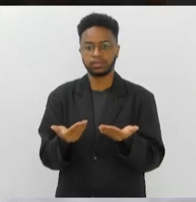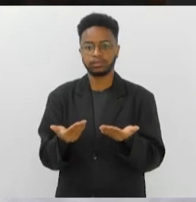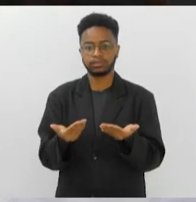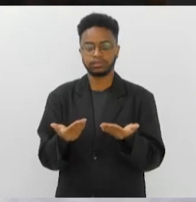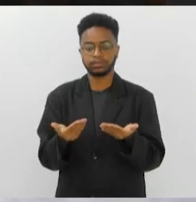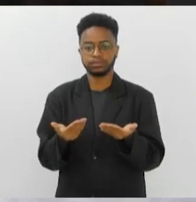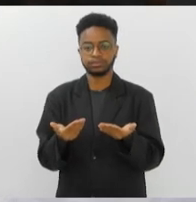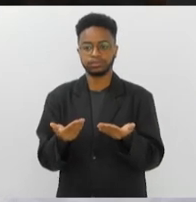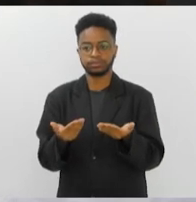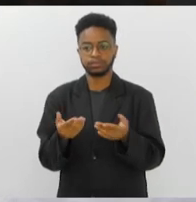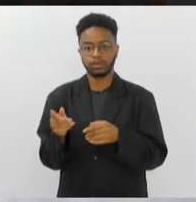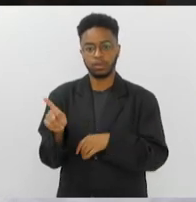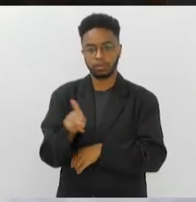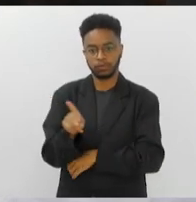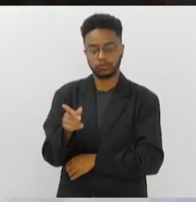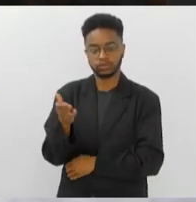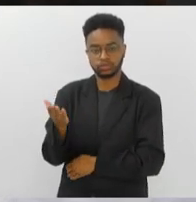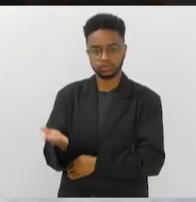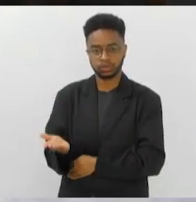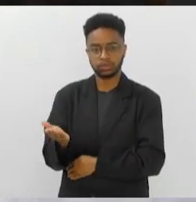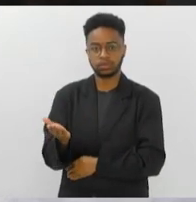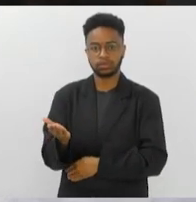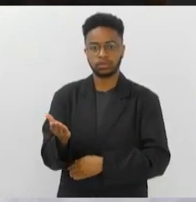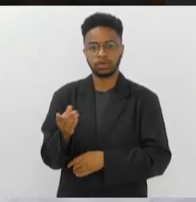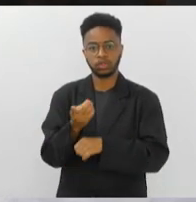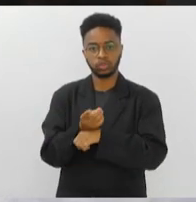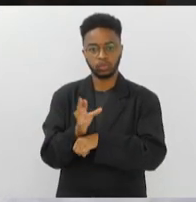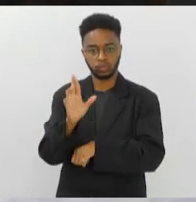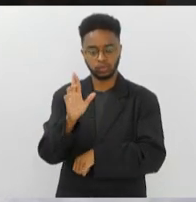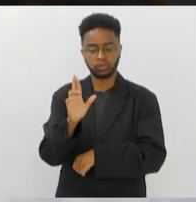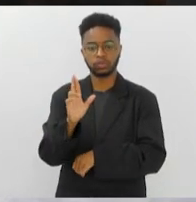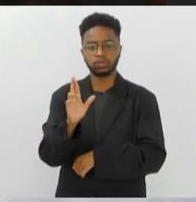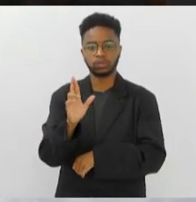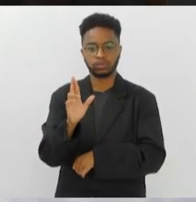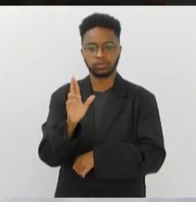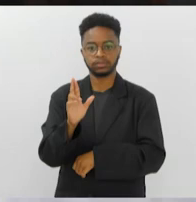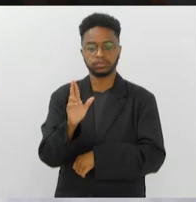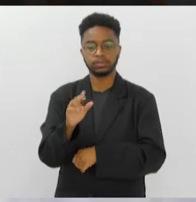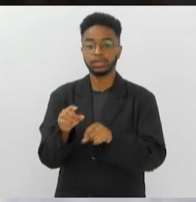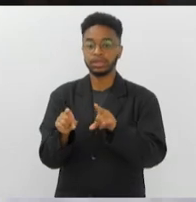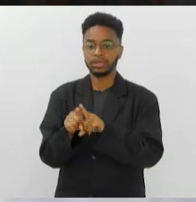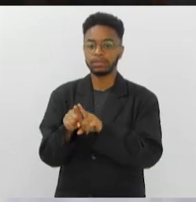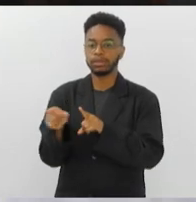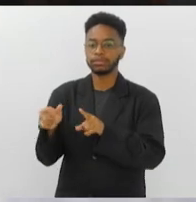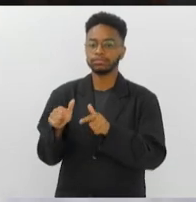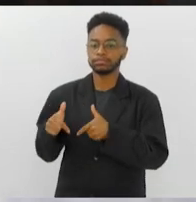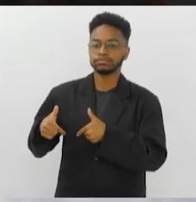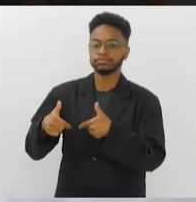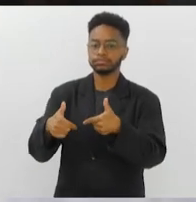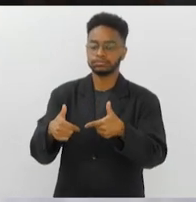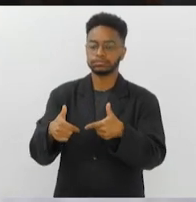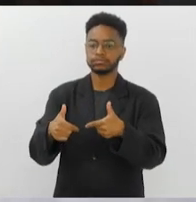essa professora, doutora, que também atua nessa